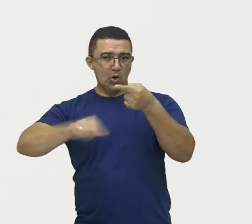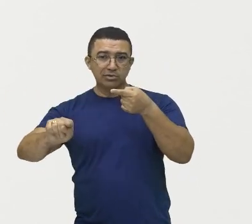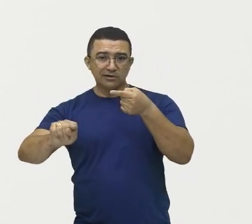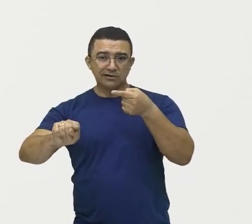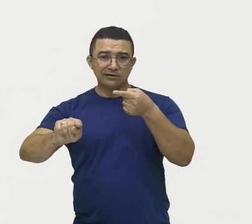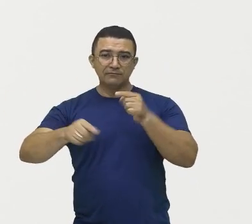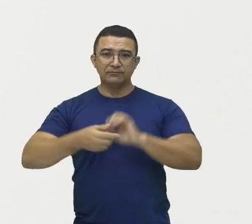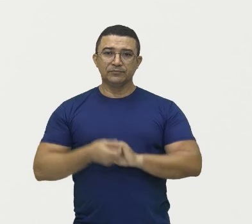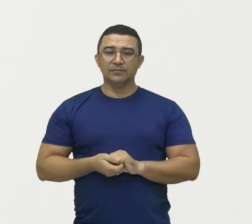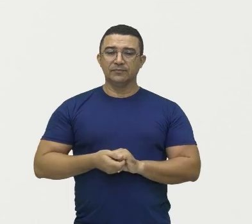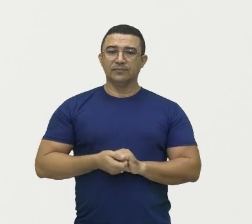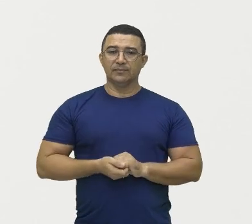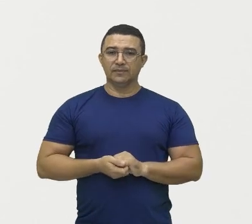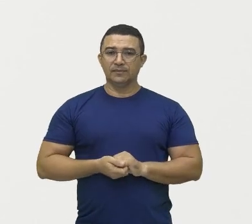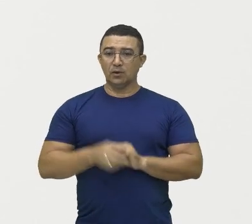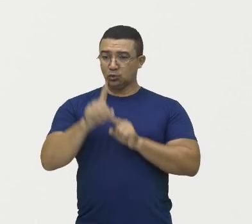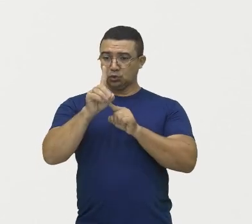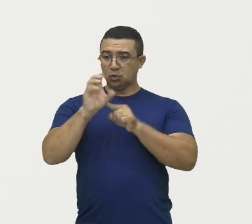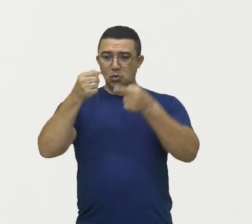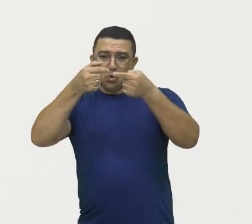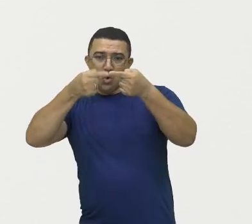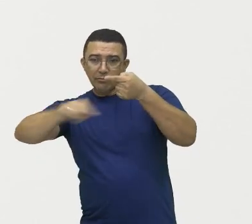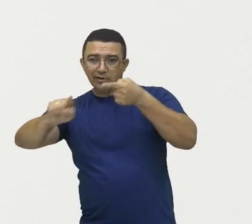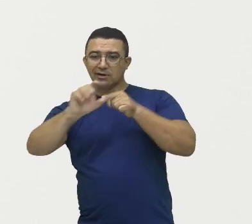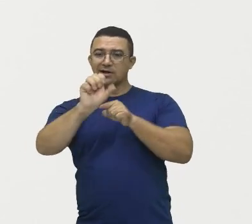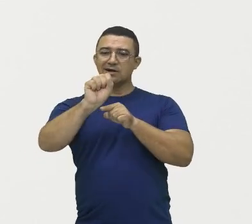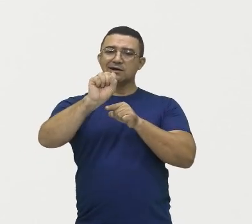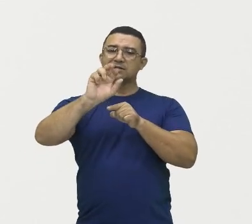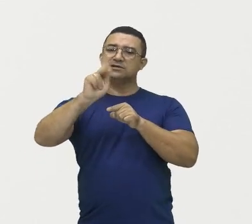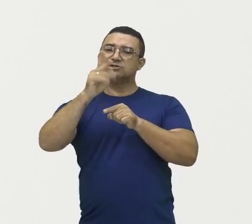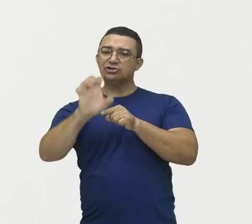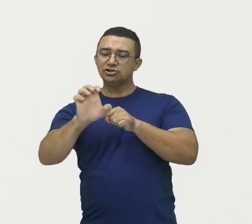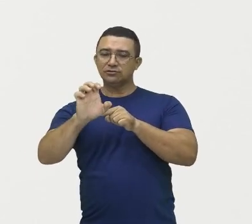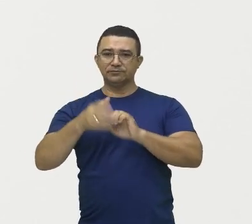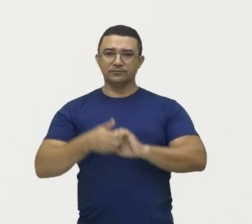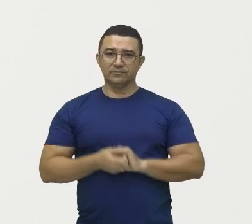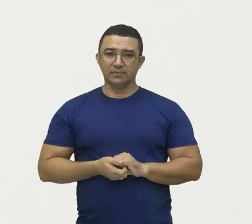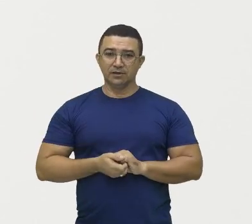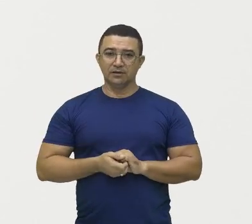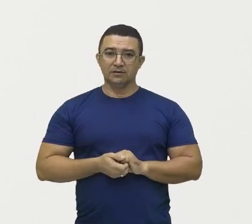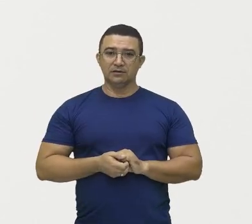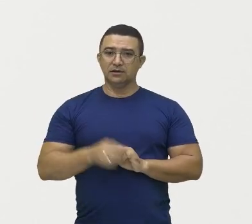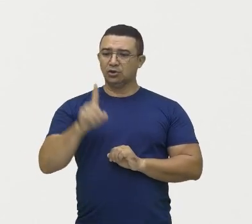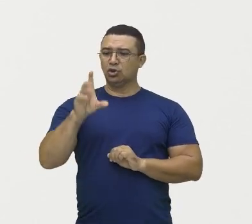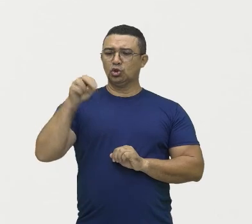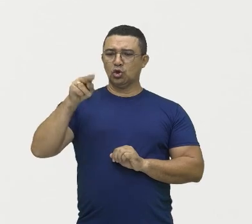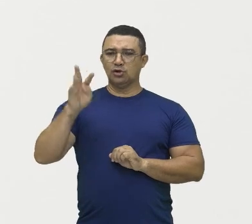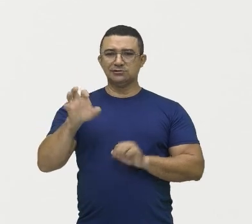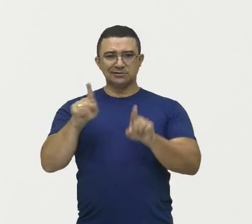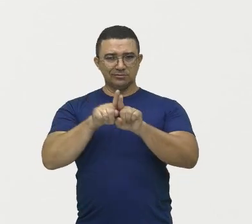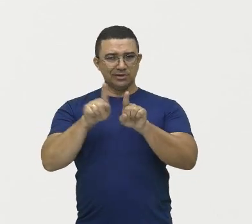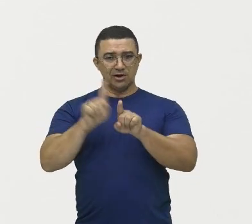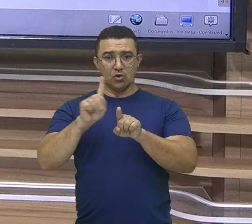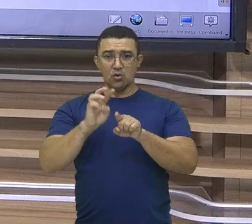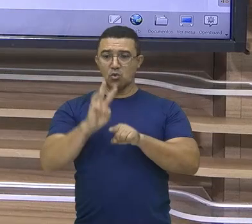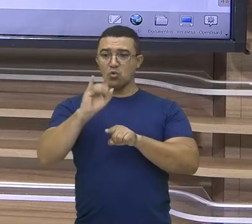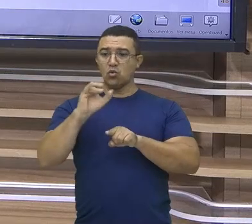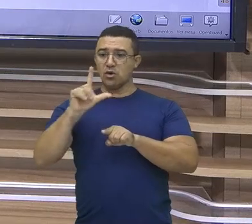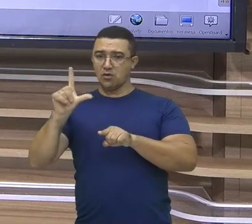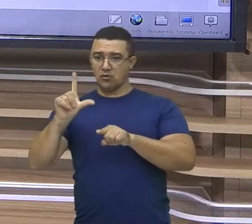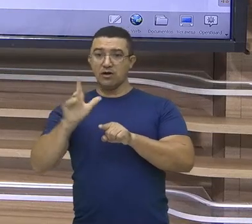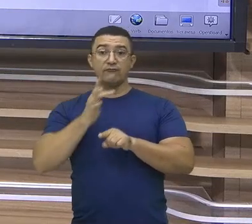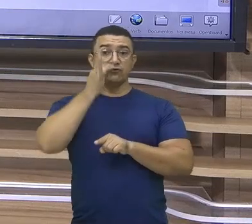equivalente a ela, she, portanto, descartado, e o will é um verbo auxiliar, só que formador de futuro. Vamos olhar algumas respostas. Olha só, o nosso aluno